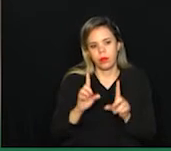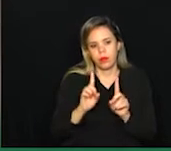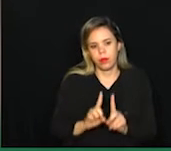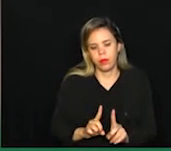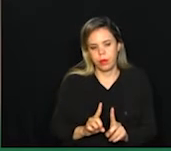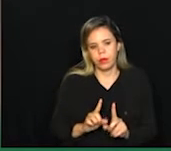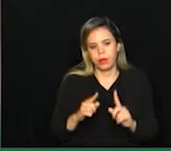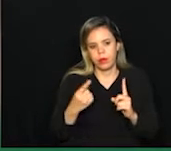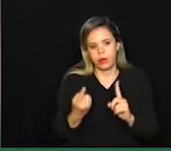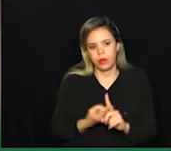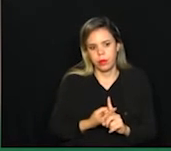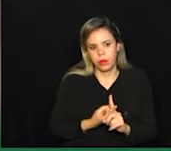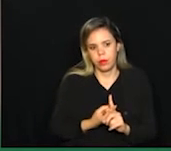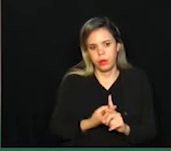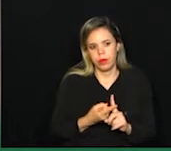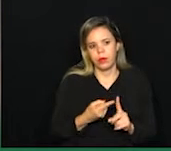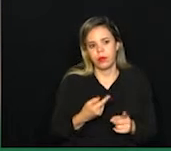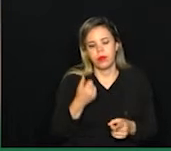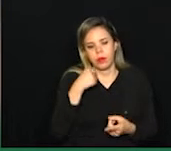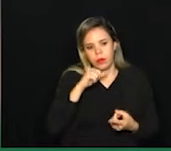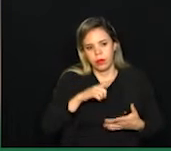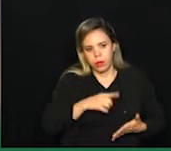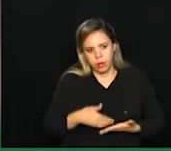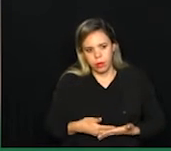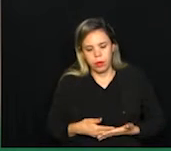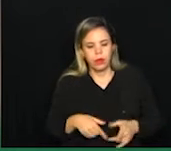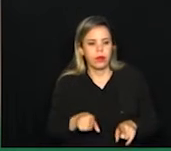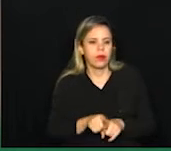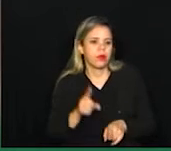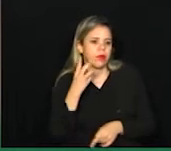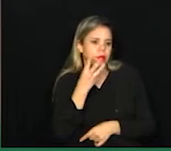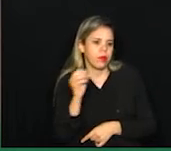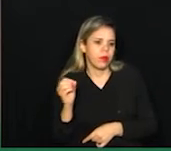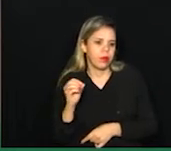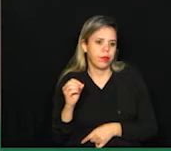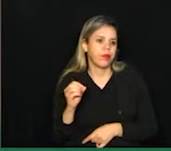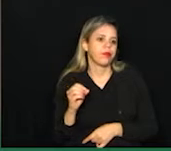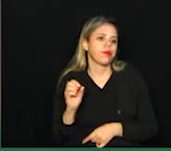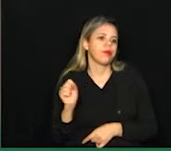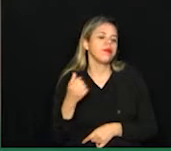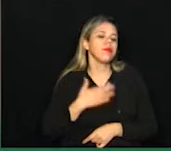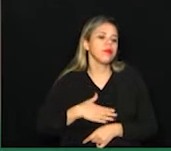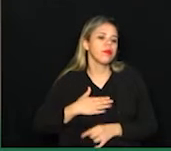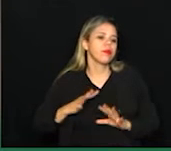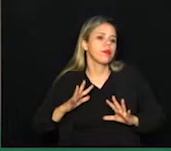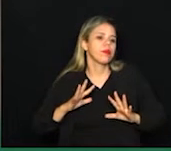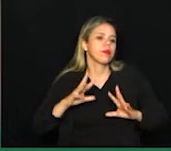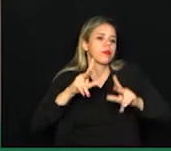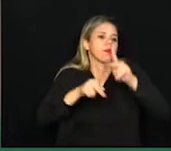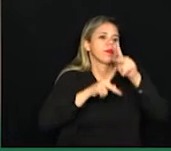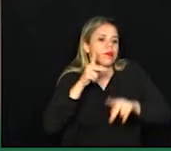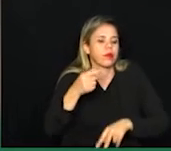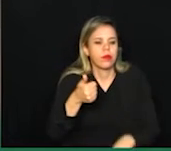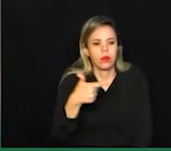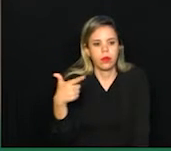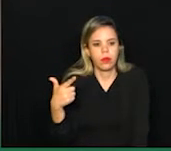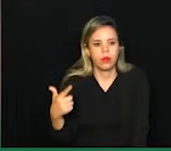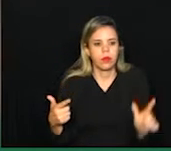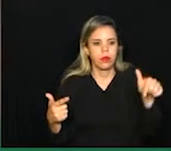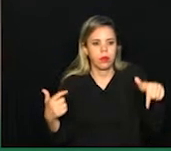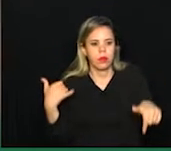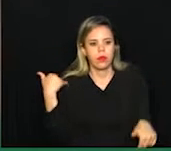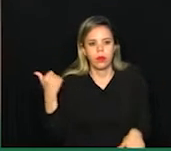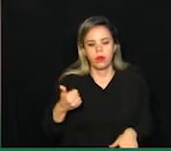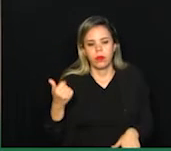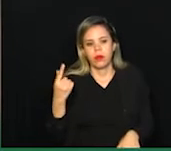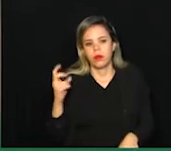deficiências, gestantes e puérperas. E no dia 30/8, vamos iniciar de toda a população de 12 a 17 anos.